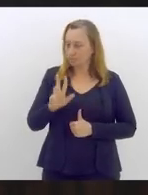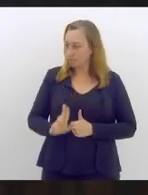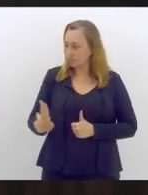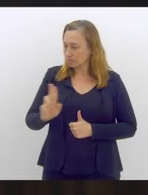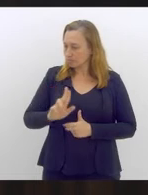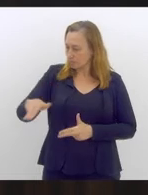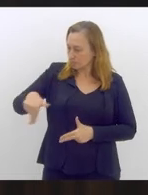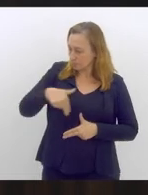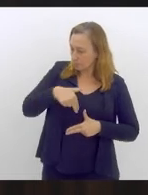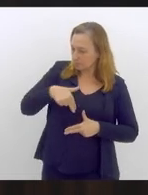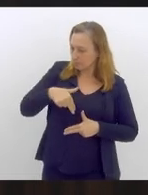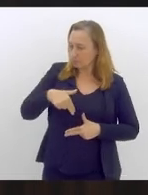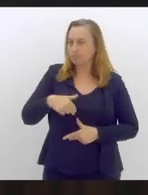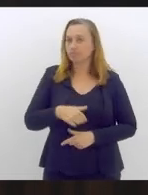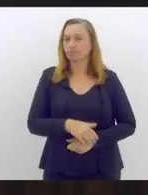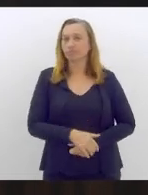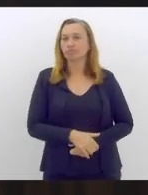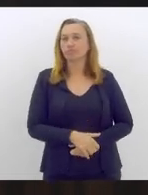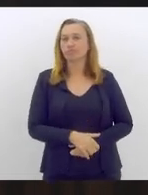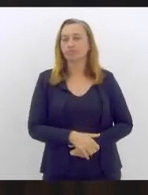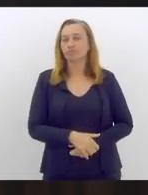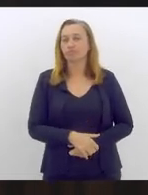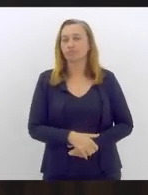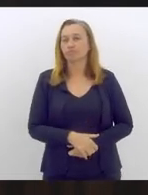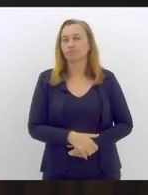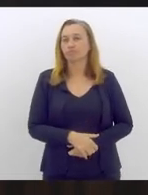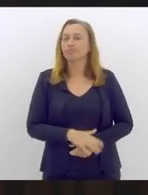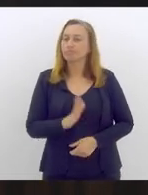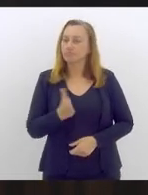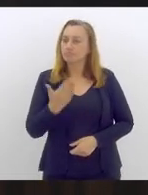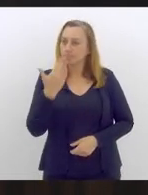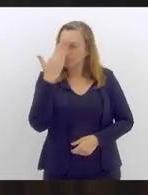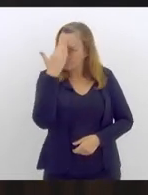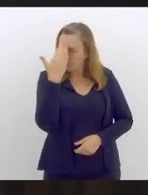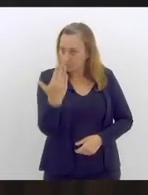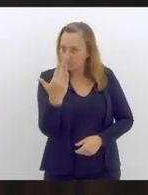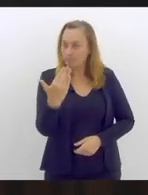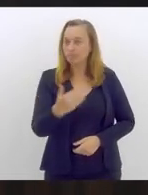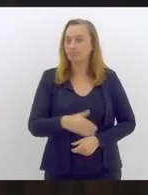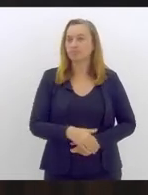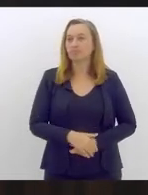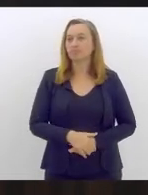da Tribuna e de antemão já agradeço